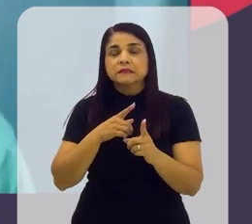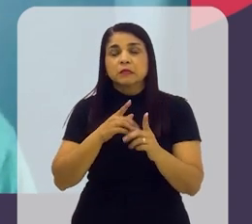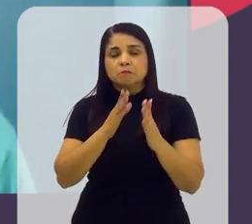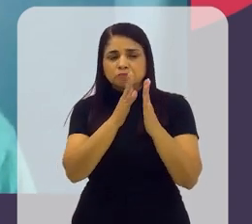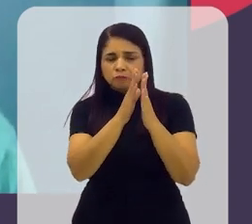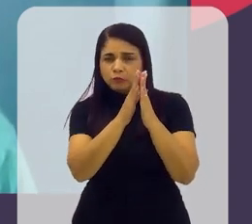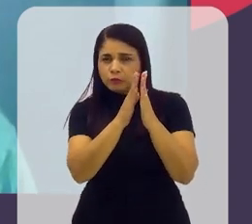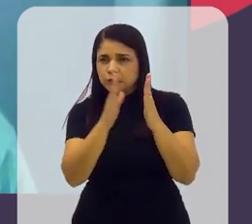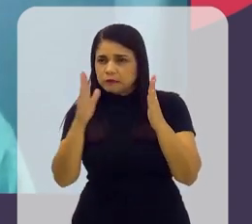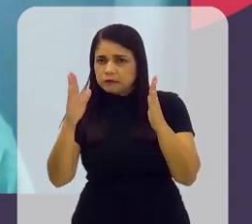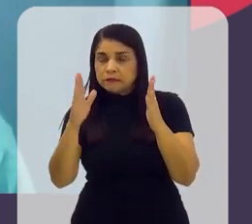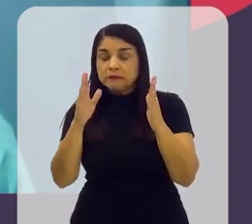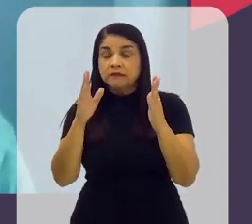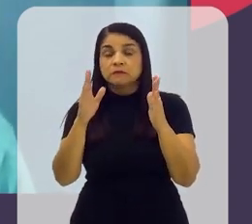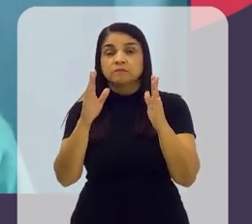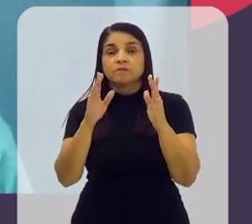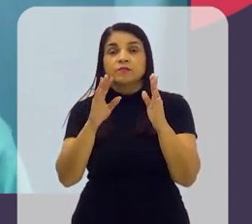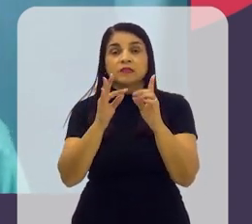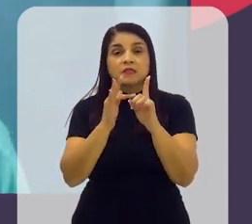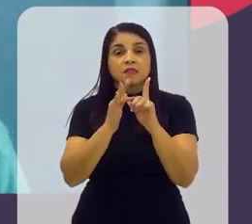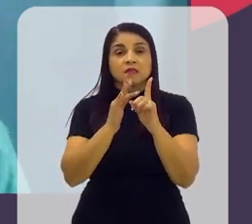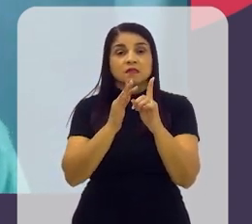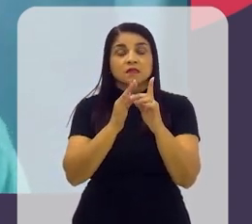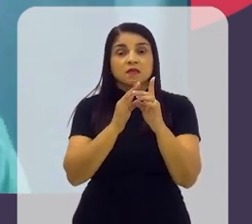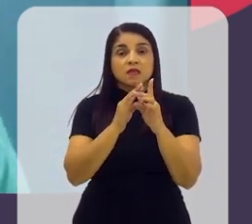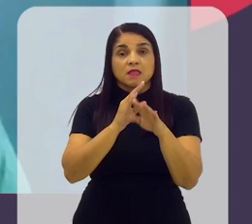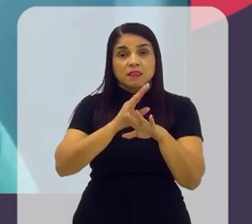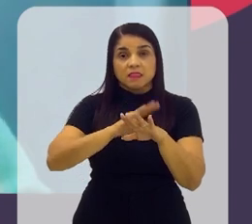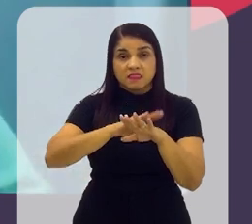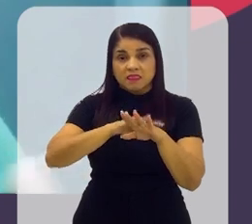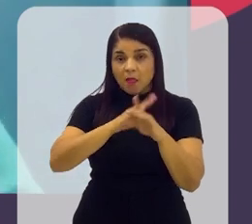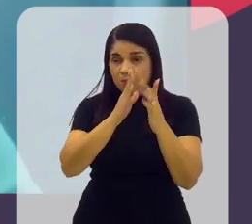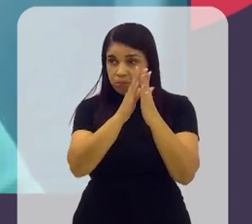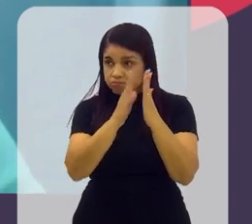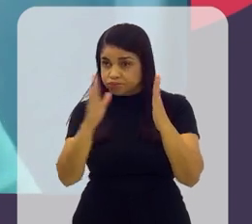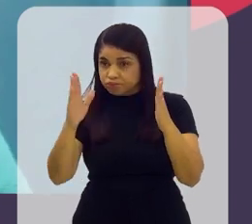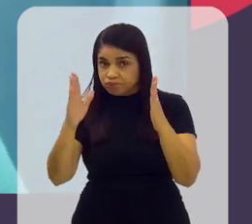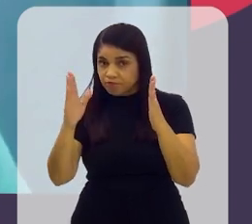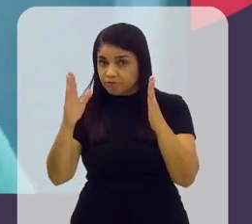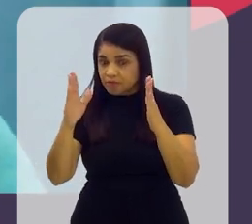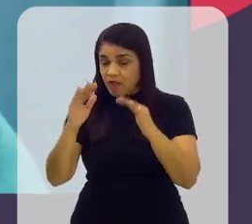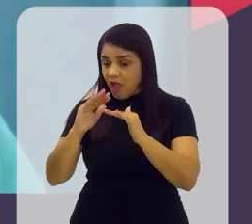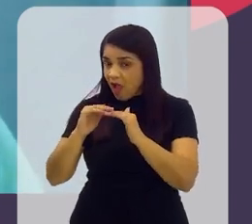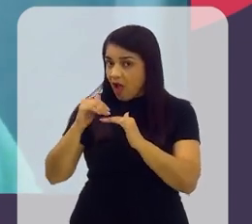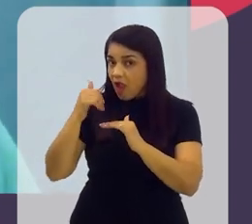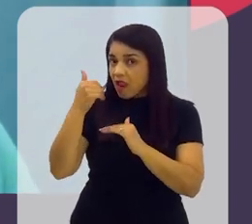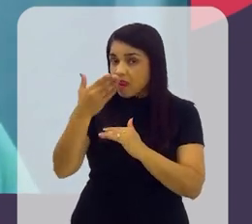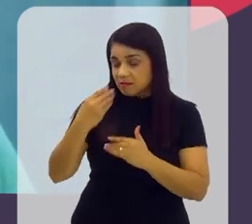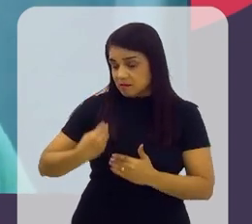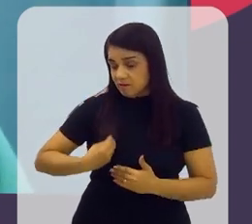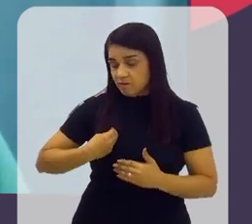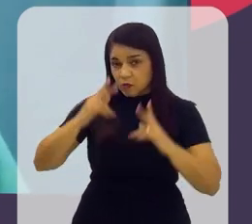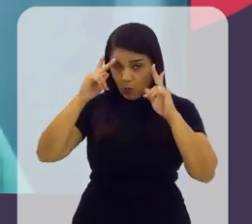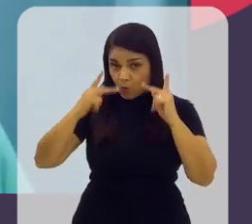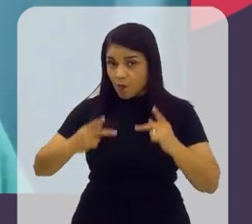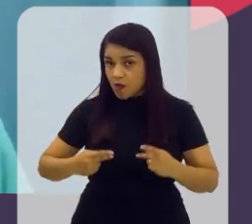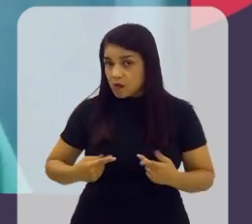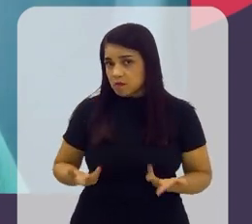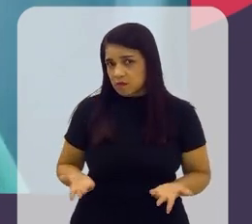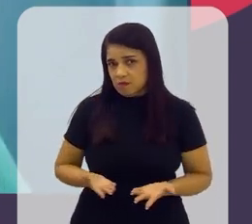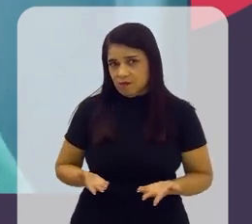de tempo, que é uma escala de tempo que está para além das nossas vida que a gente está vivendo aqui